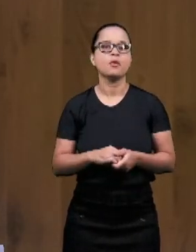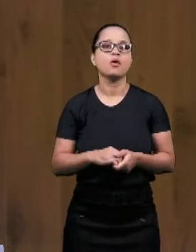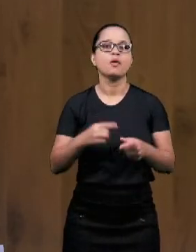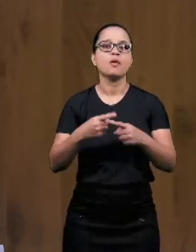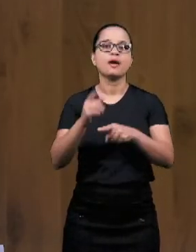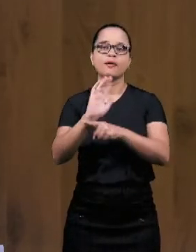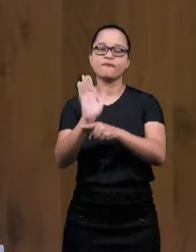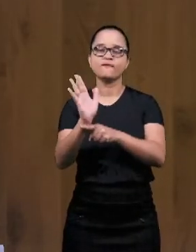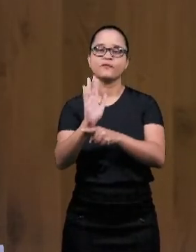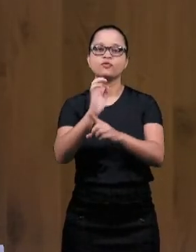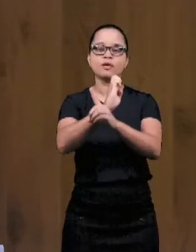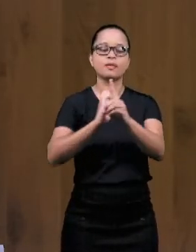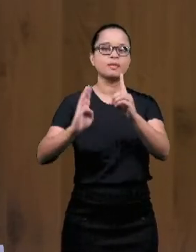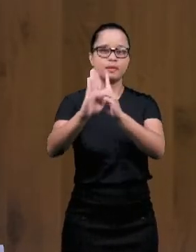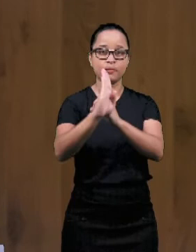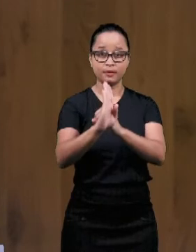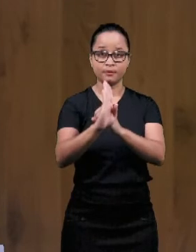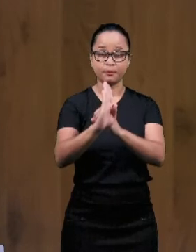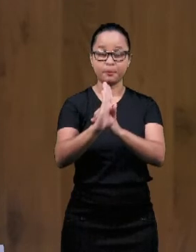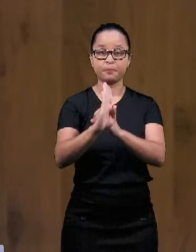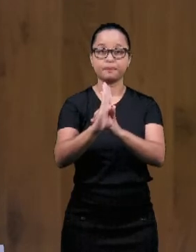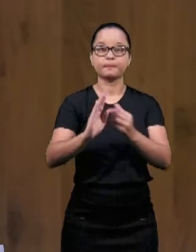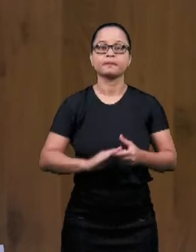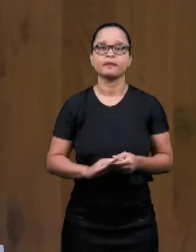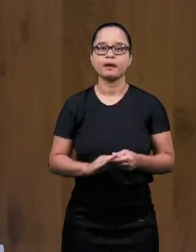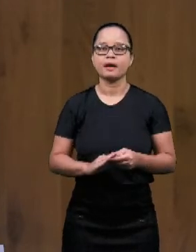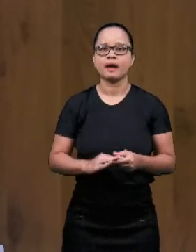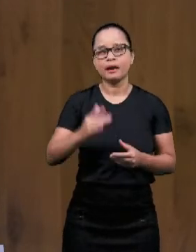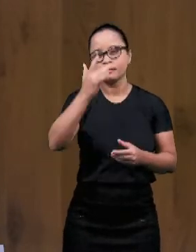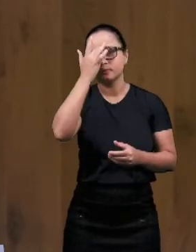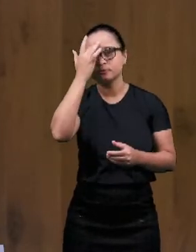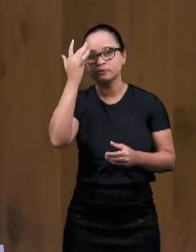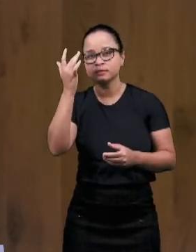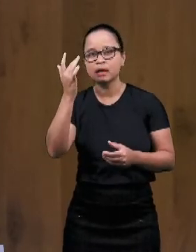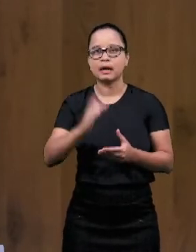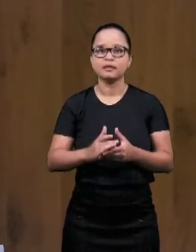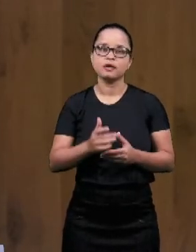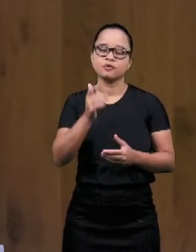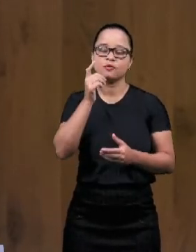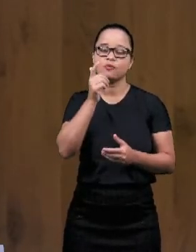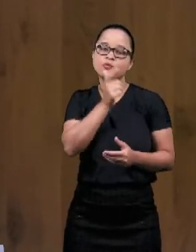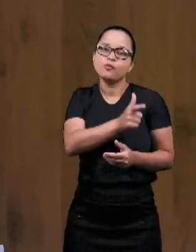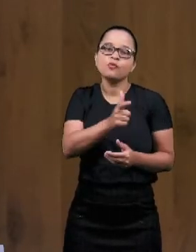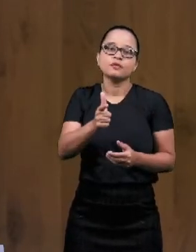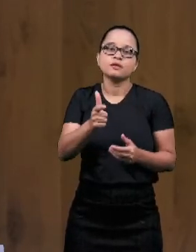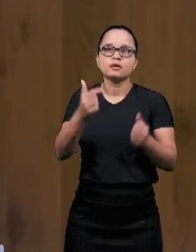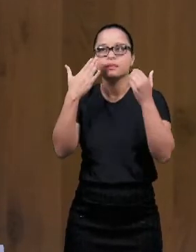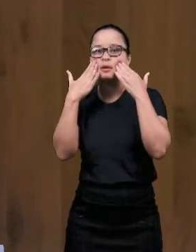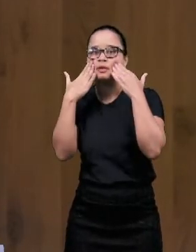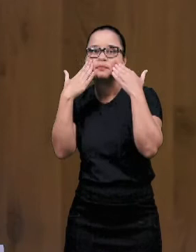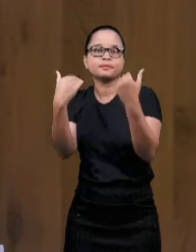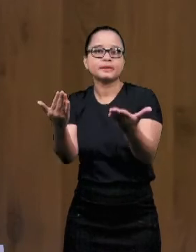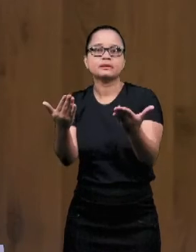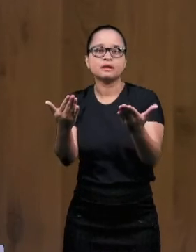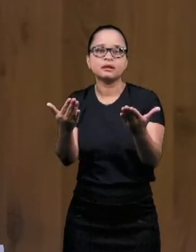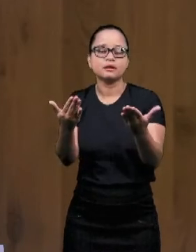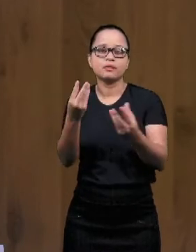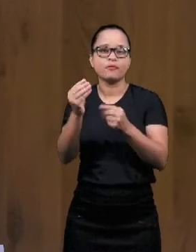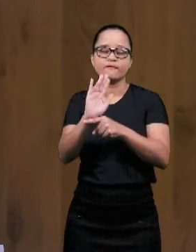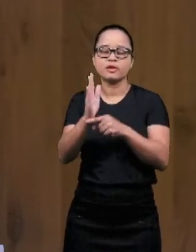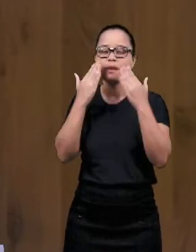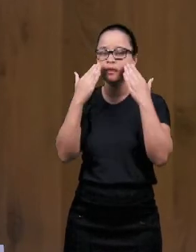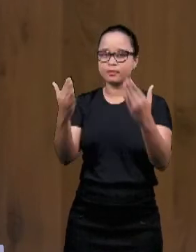vídeos da Escola Bíblica Dominical. Aqueles que não tiveram condições de ser apresentados ou não terão condições de ser apresentados na Escola